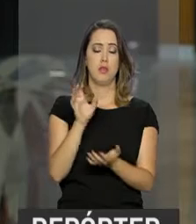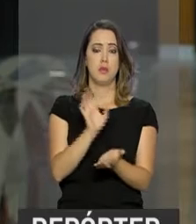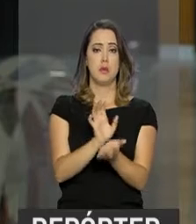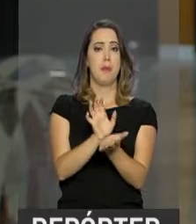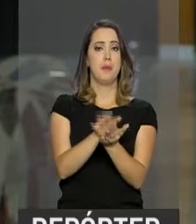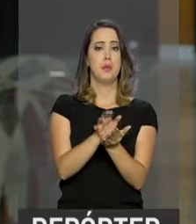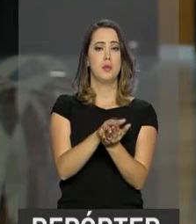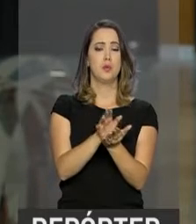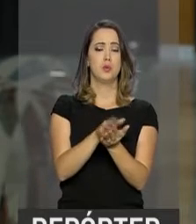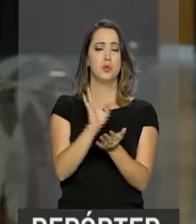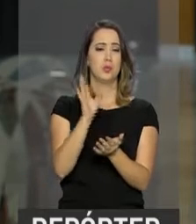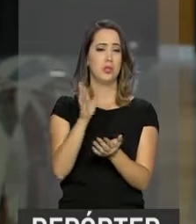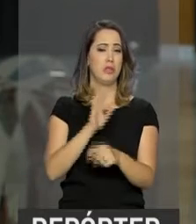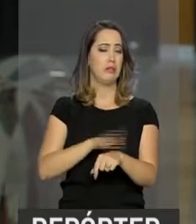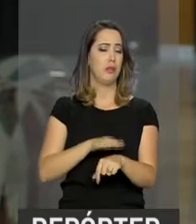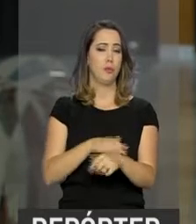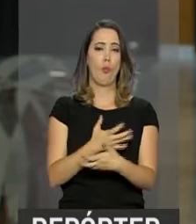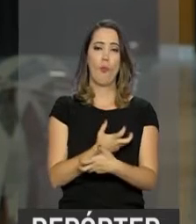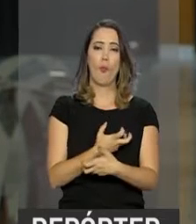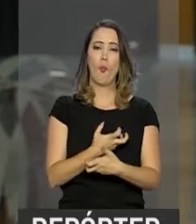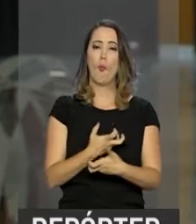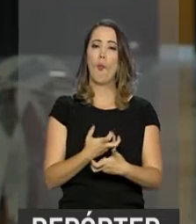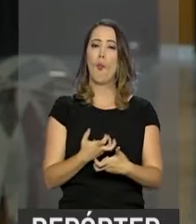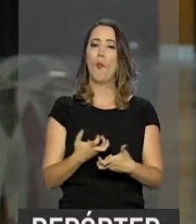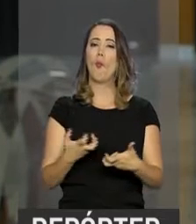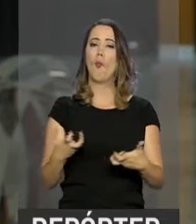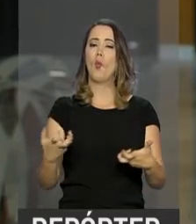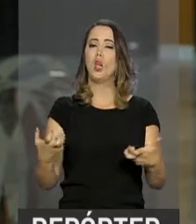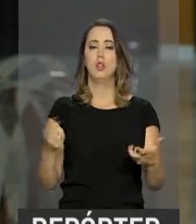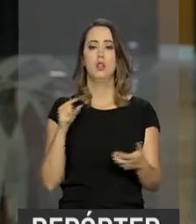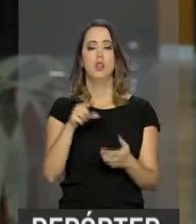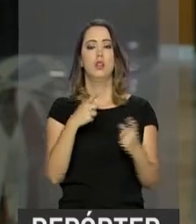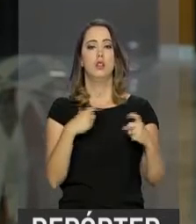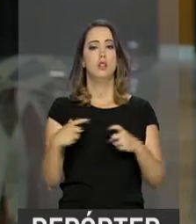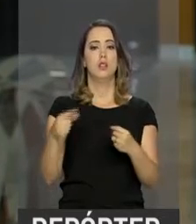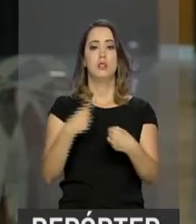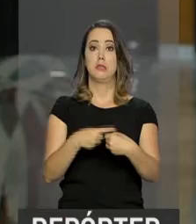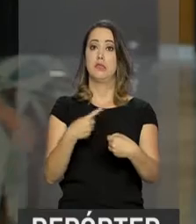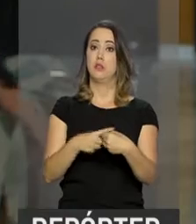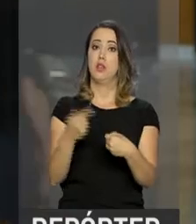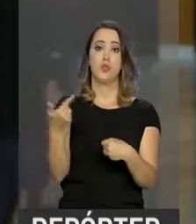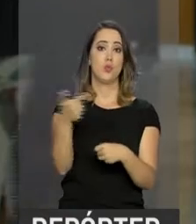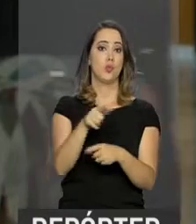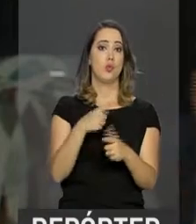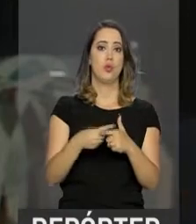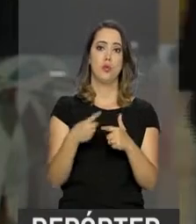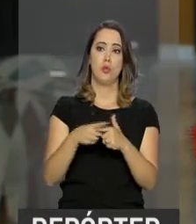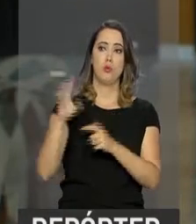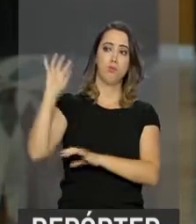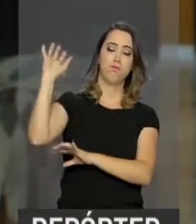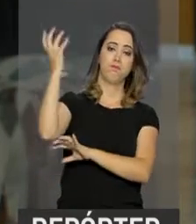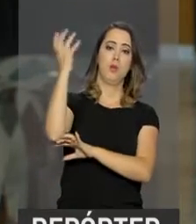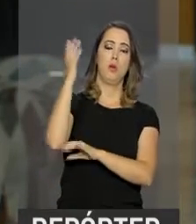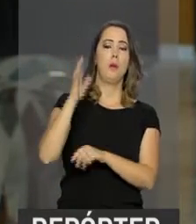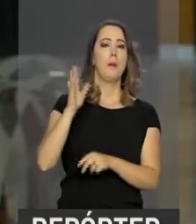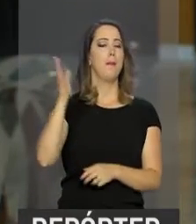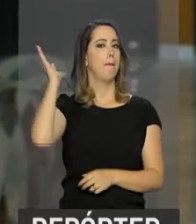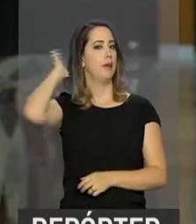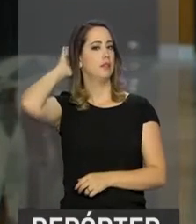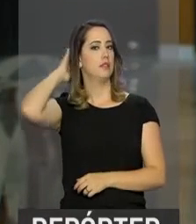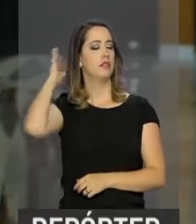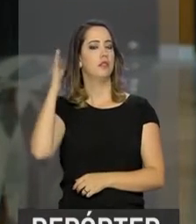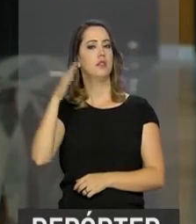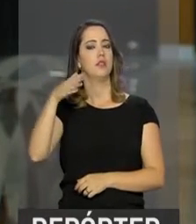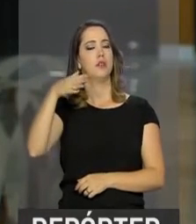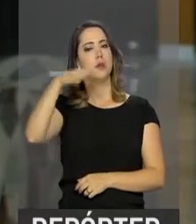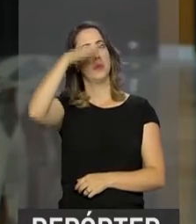enfrentam um extenso período de estiagem e de cidades atingidas por outros desastres naturais no Pará, Mato